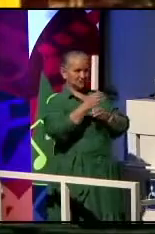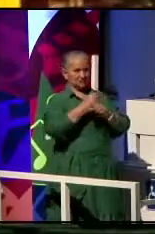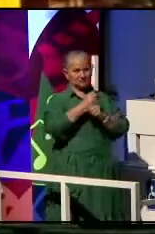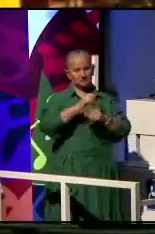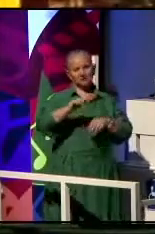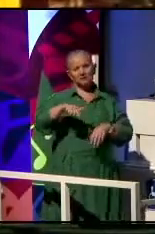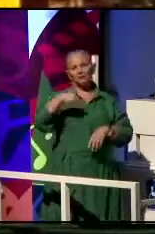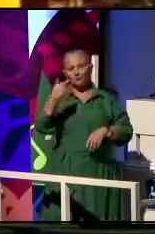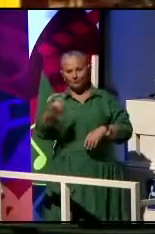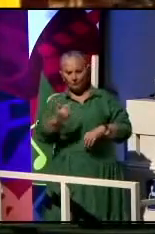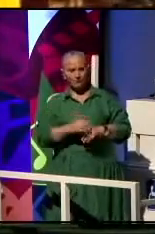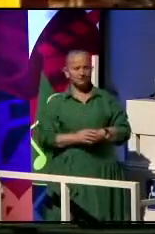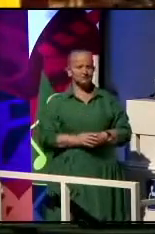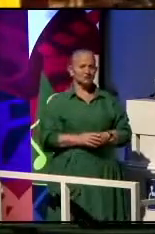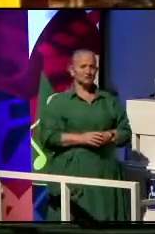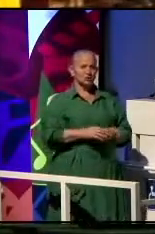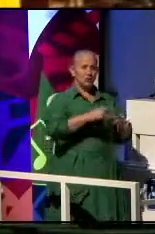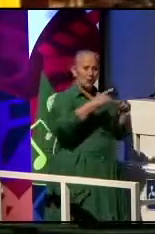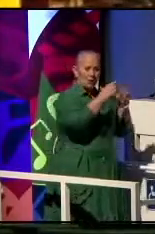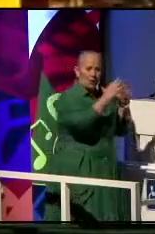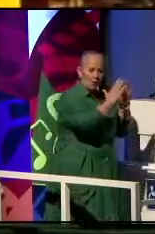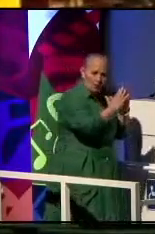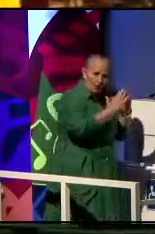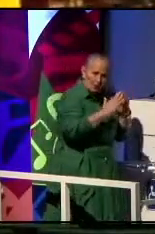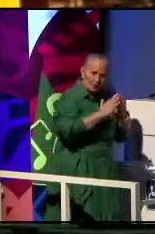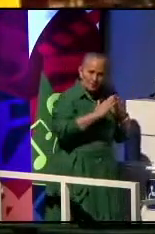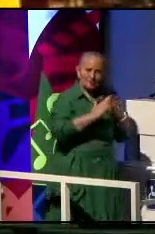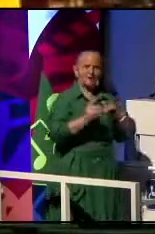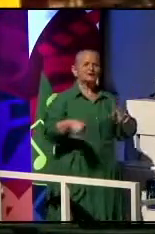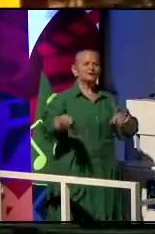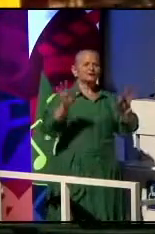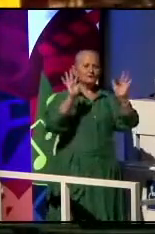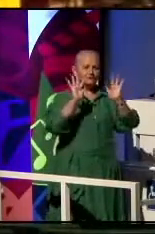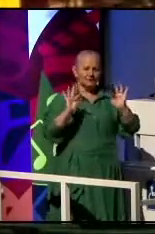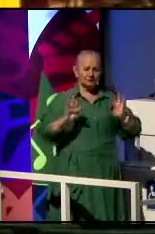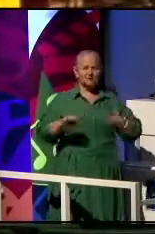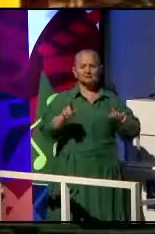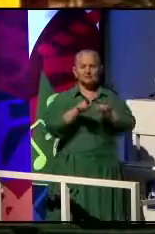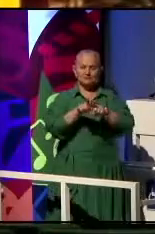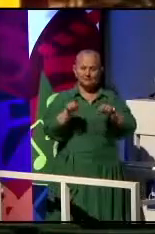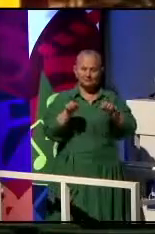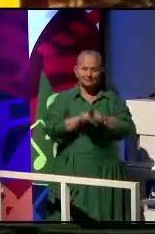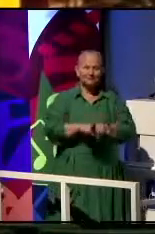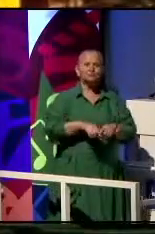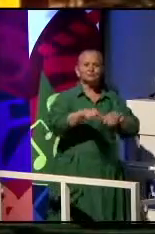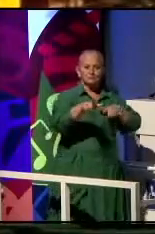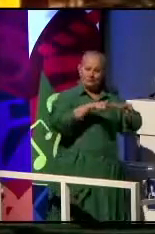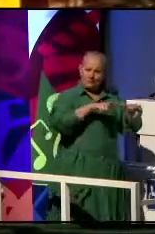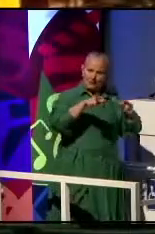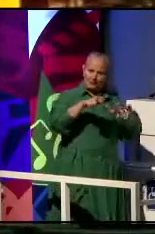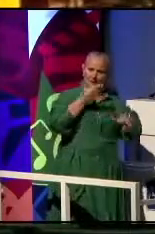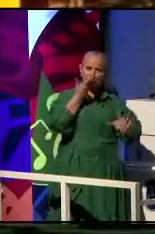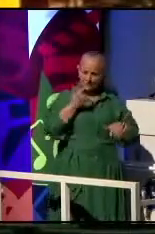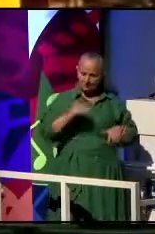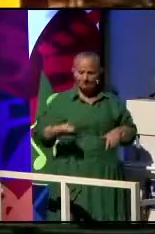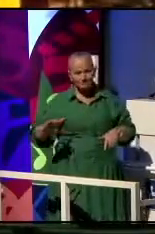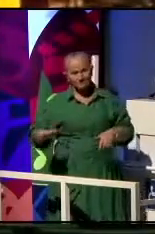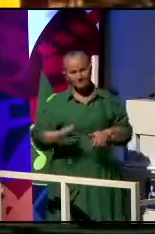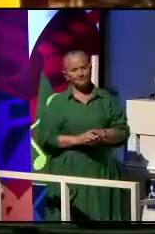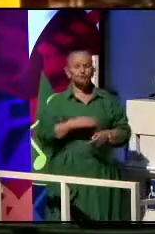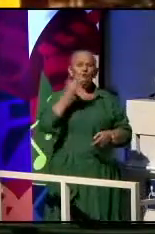Bairro Feliz, que é um projeto também voltado ao trabalho lúdico com essas crianças. E no domingo, à